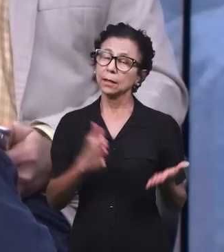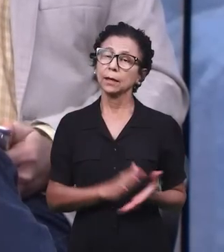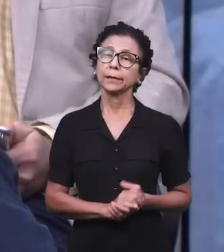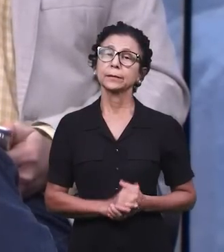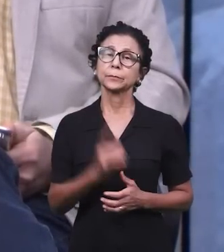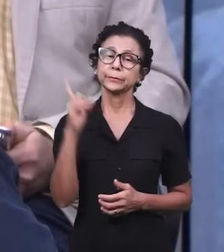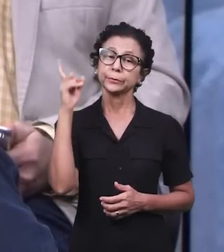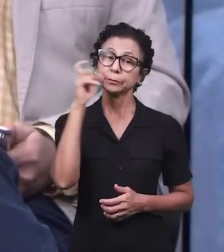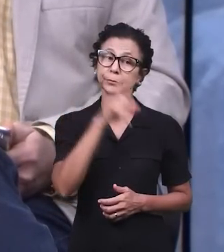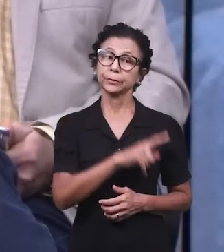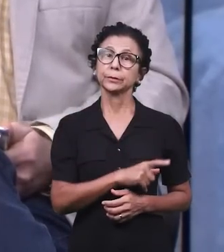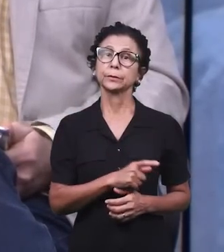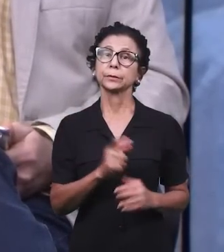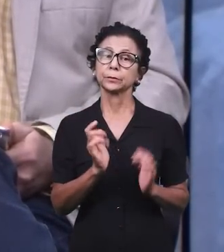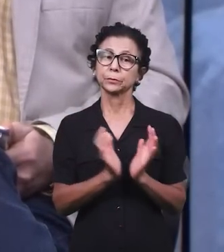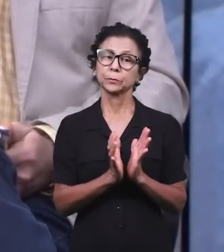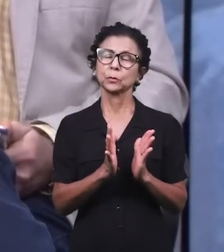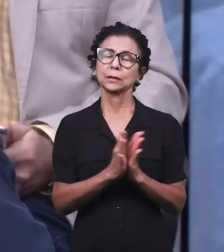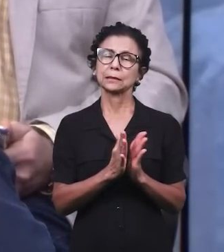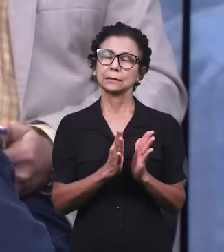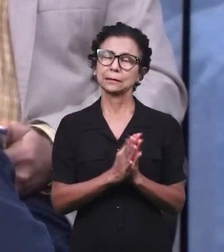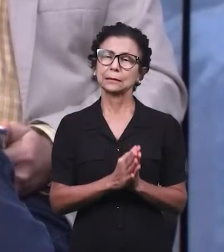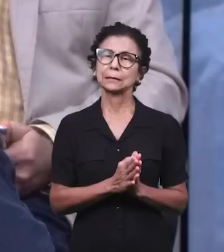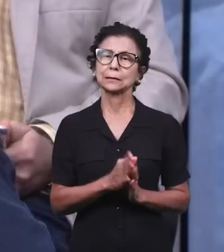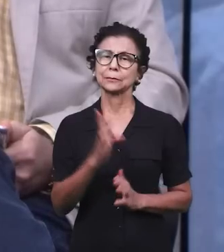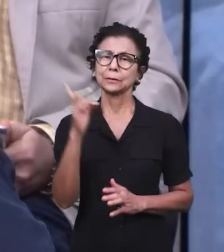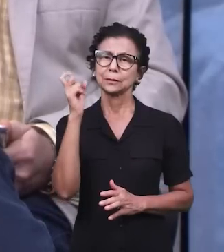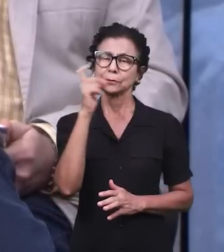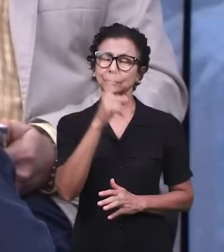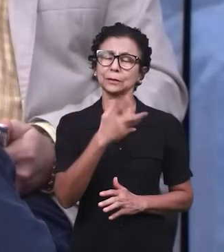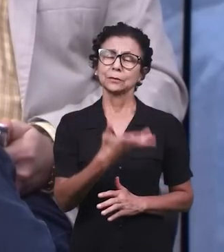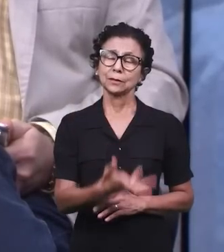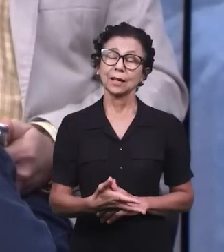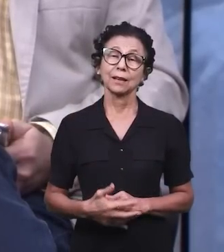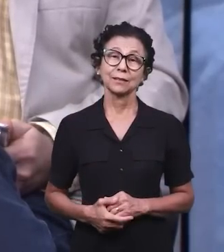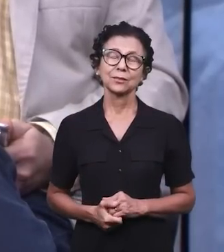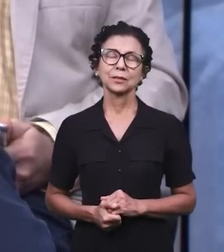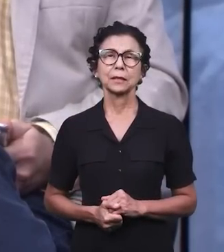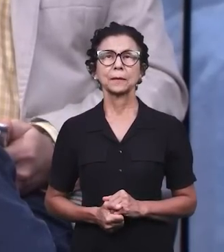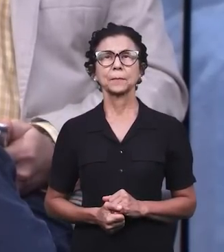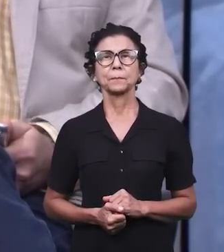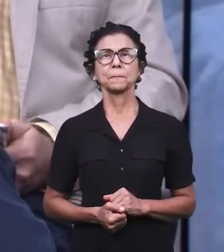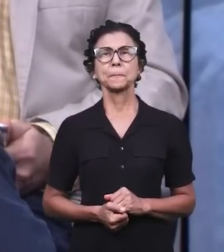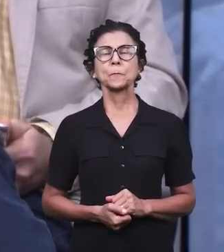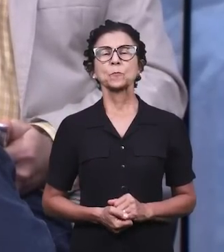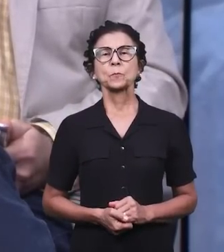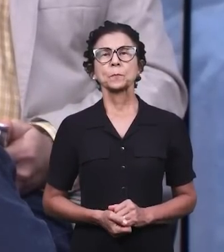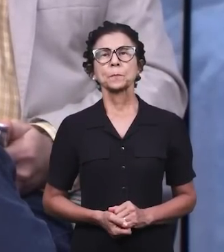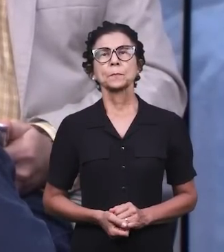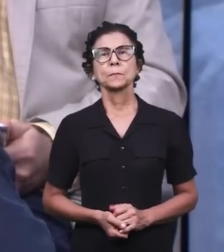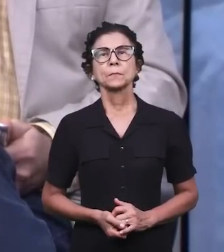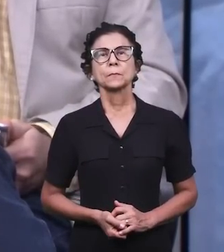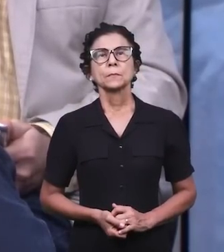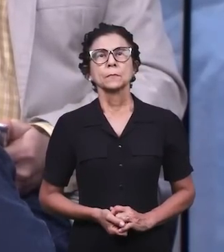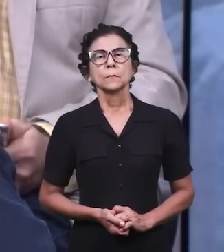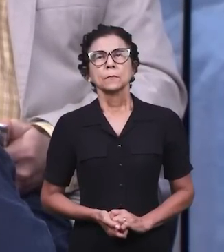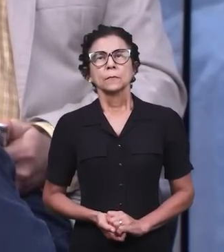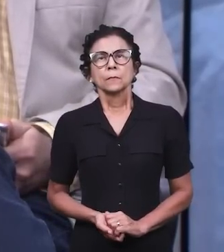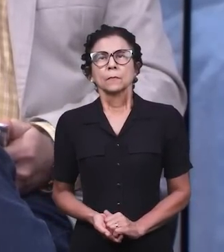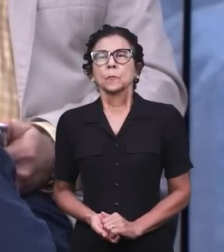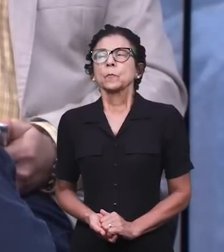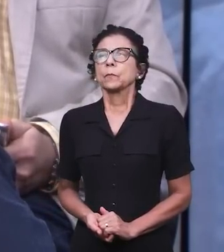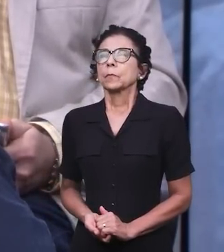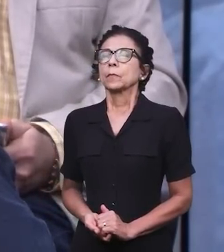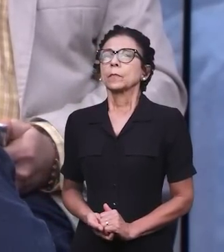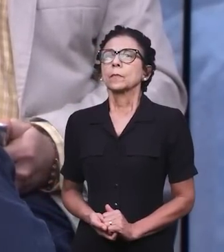vai, né? Vai ter uma dificuldade de viver a experiência e às vezes... Então você pode colocar a sua vida diante do Senhor e dizer,